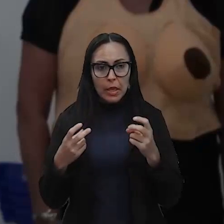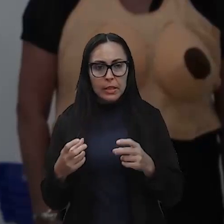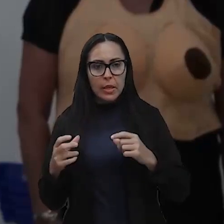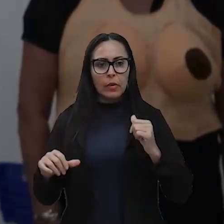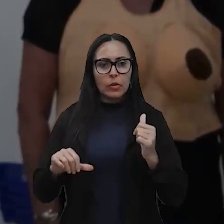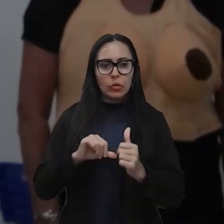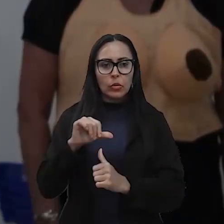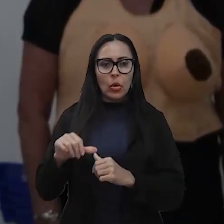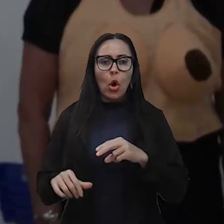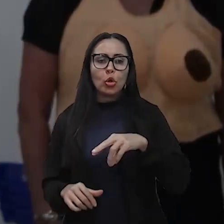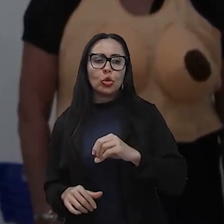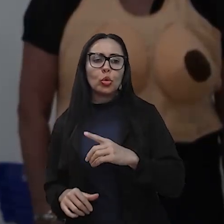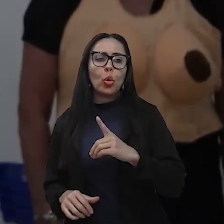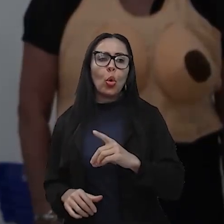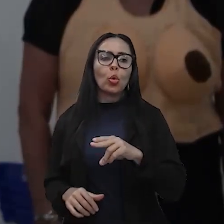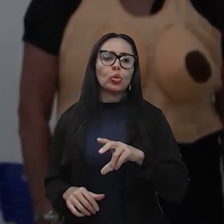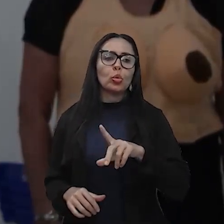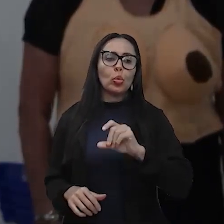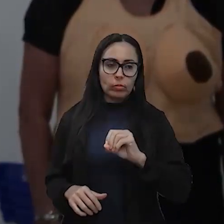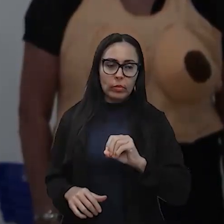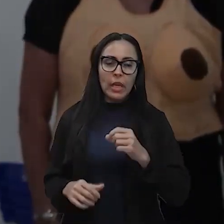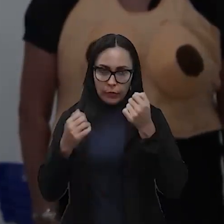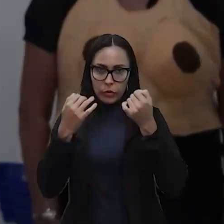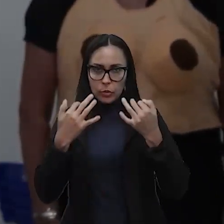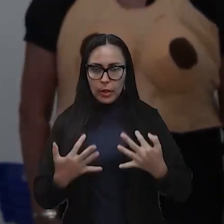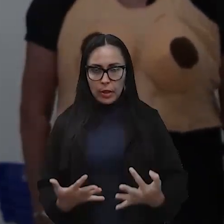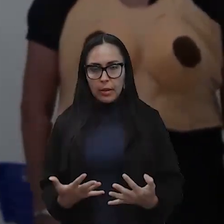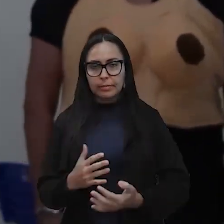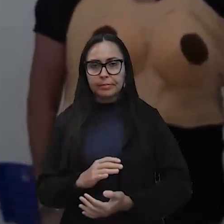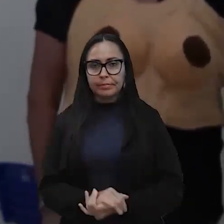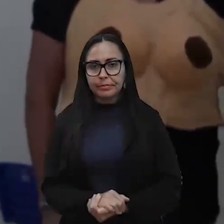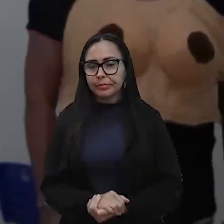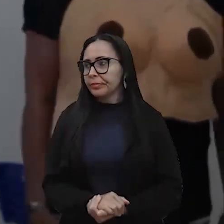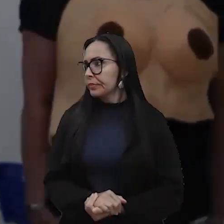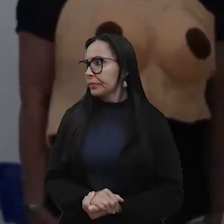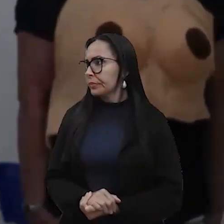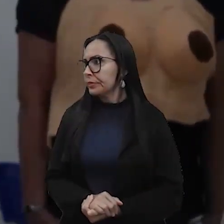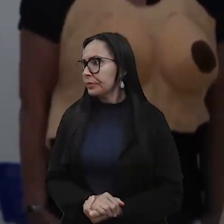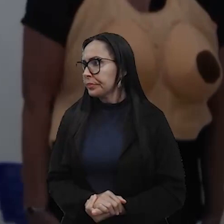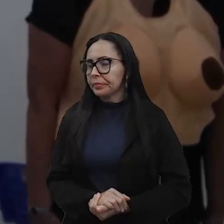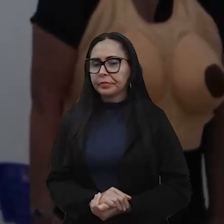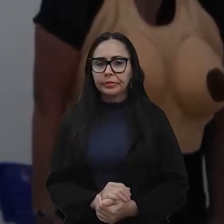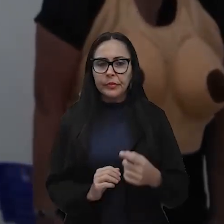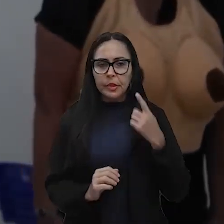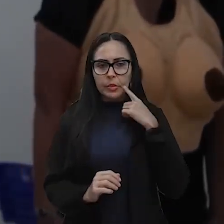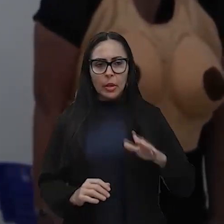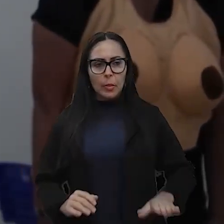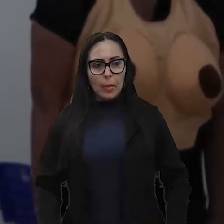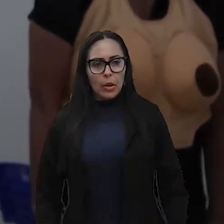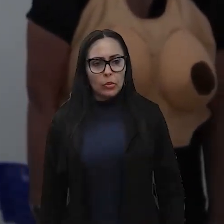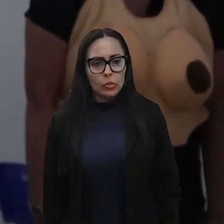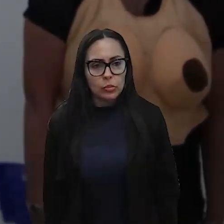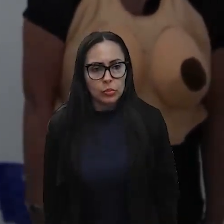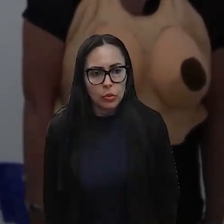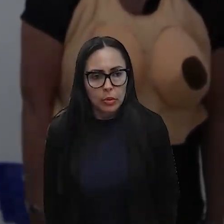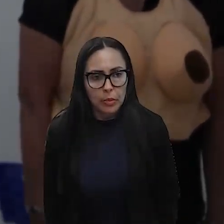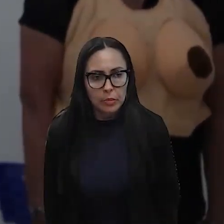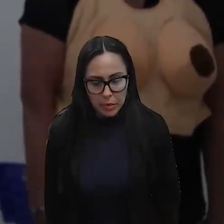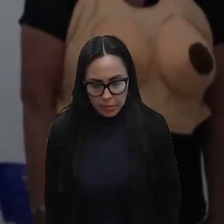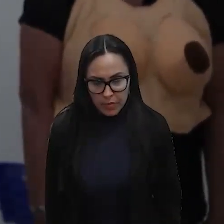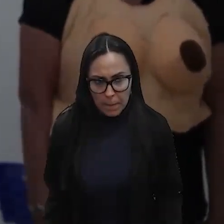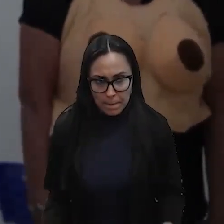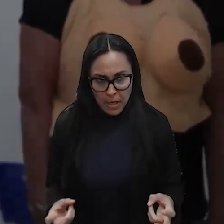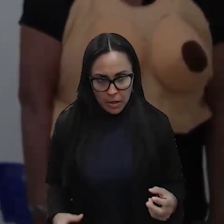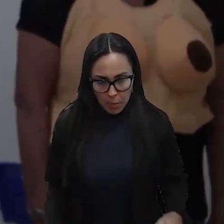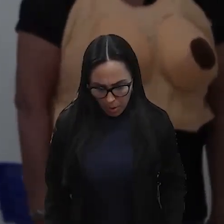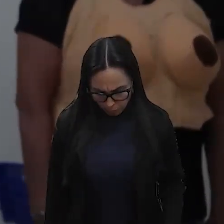ou secretivas. Vou falar um pouquinho sobre isso mais na frente. Primeiro passo é esse, mãozinha para baixo e joga para frente só para identificar a simetria na frente do